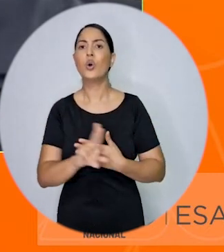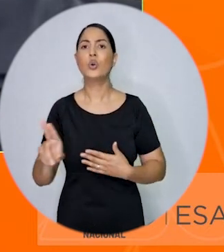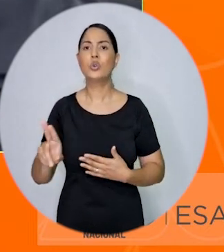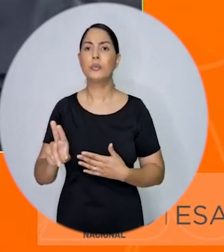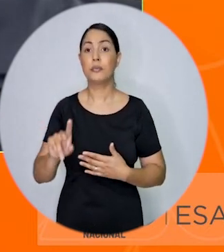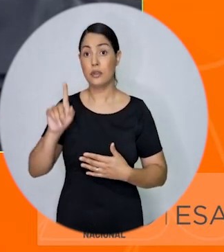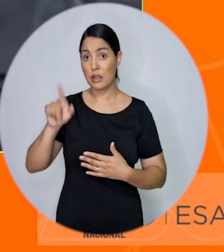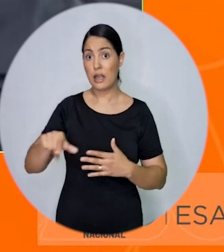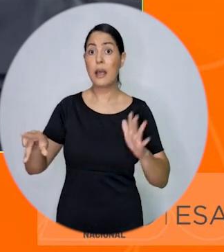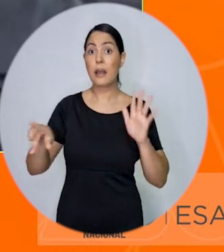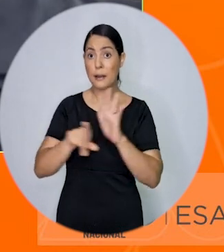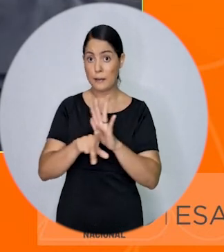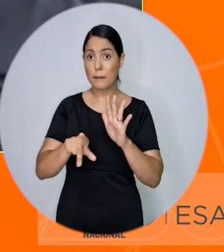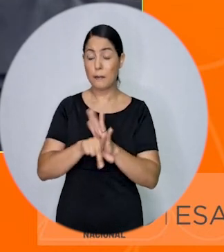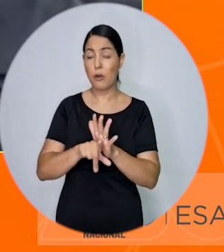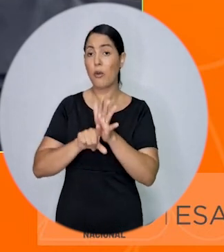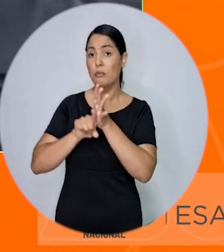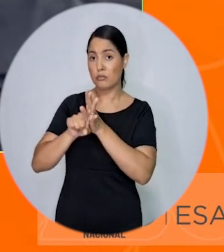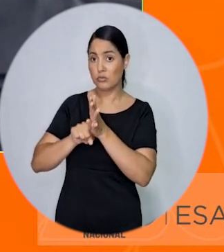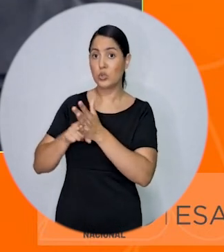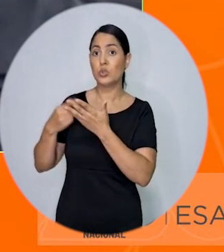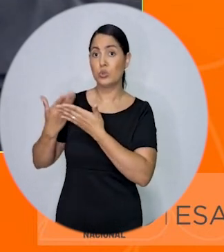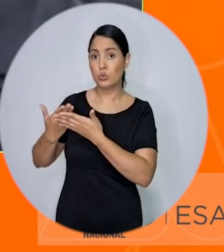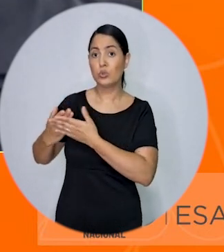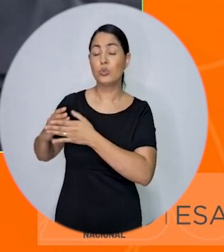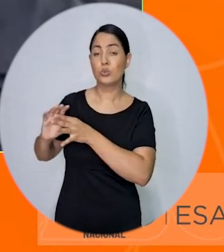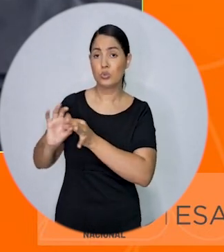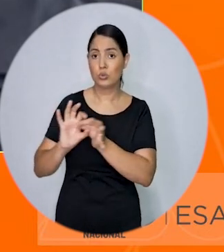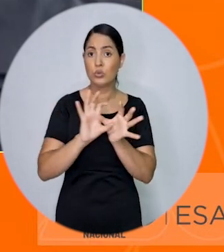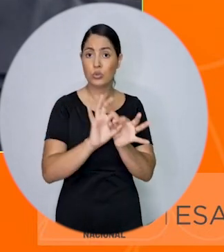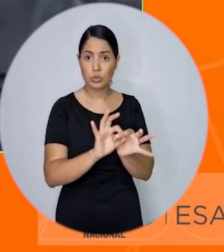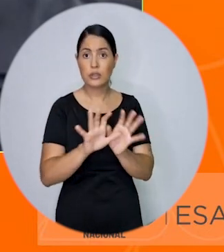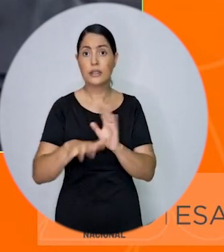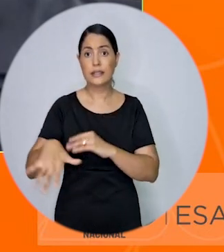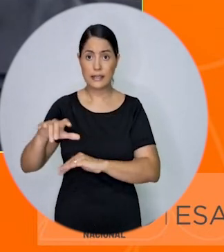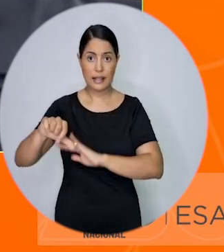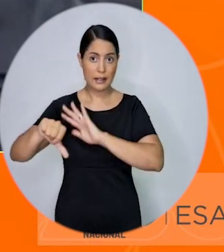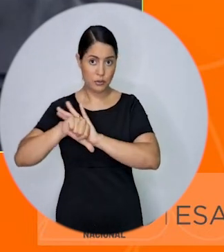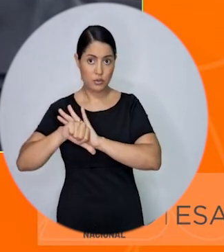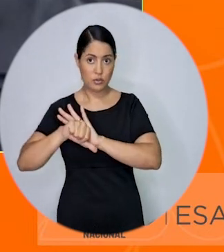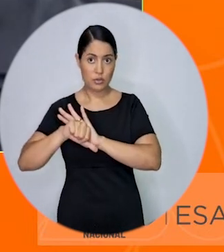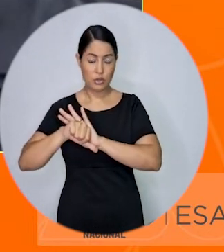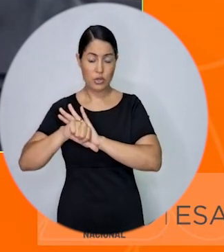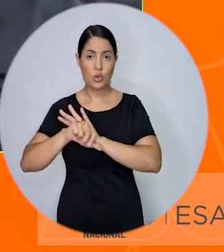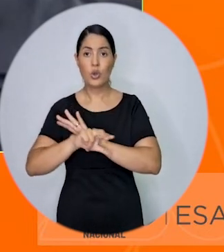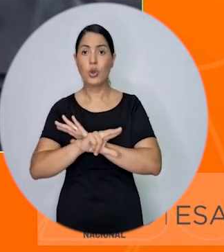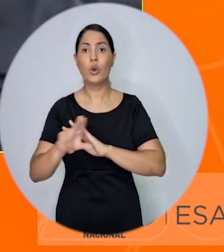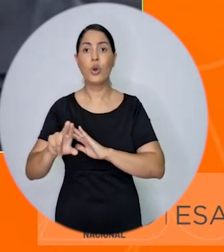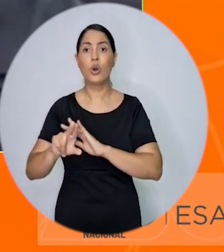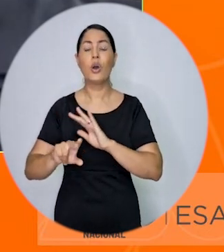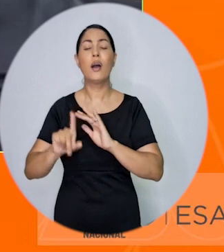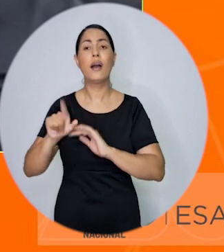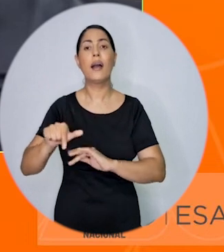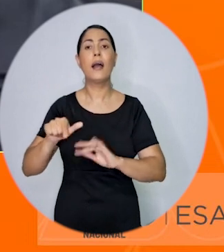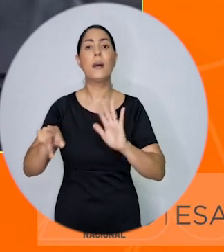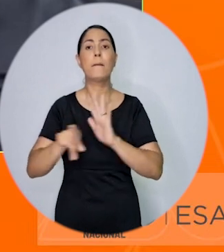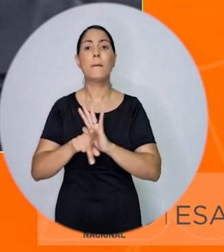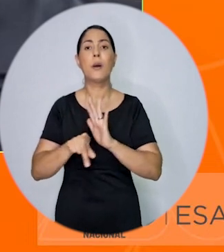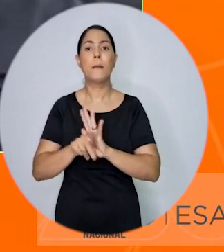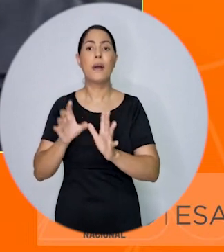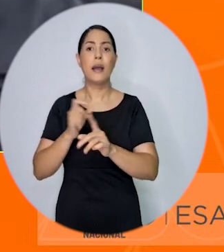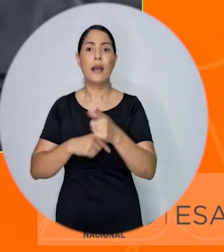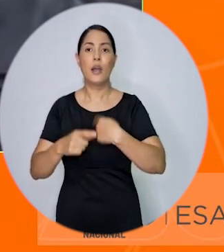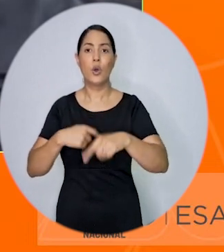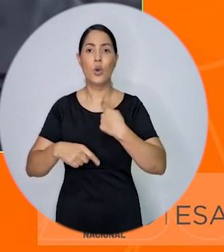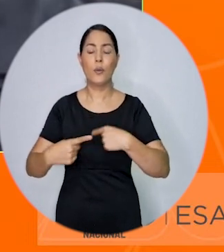a chamada, é uma disciplina estudada no âmbito da criminologia crítica, que é a chamada economia política da